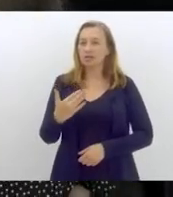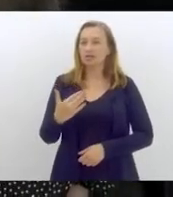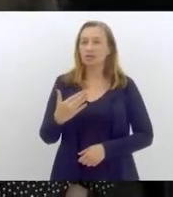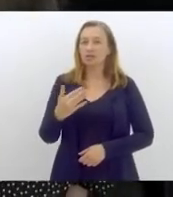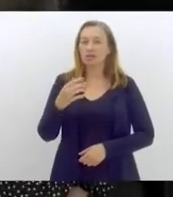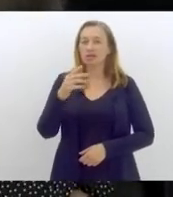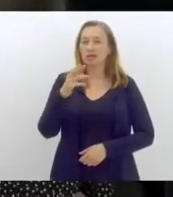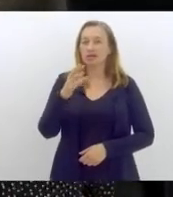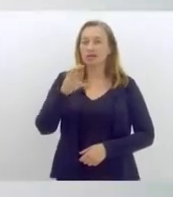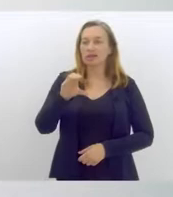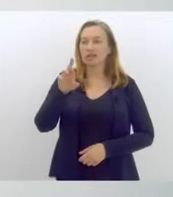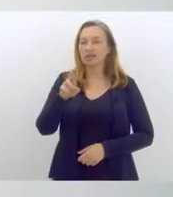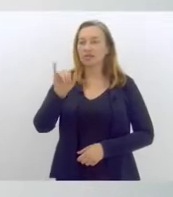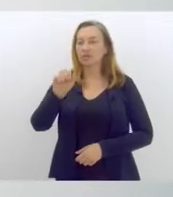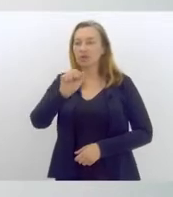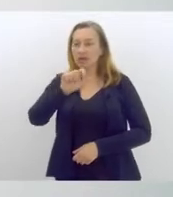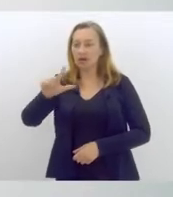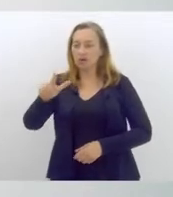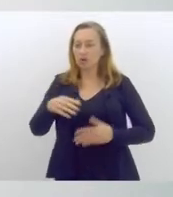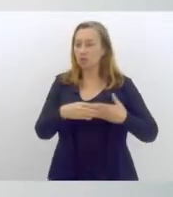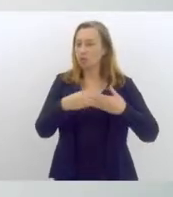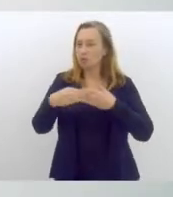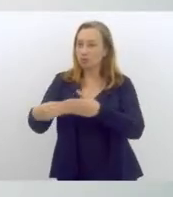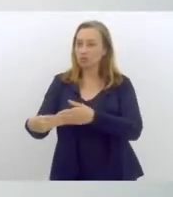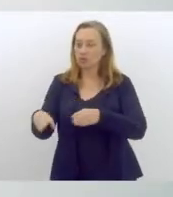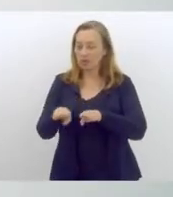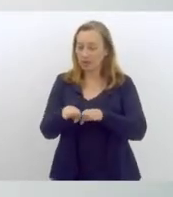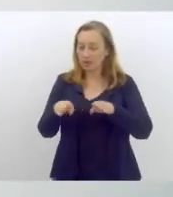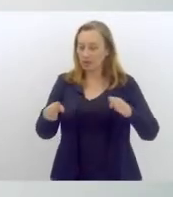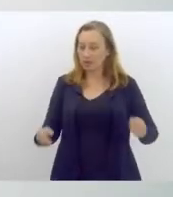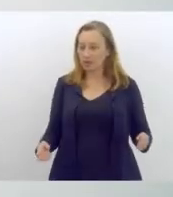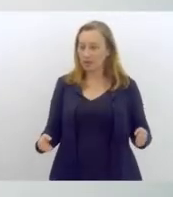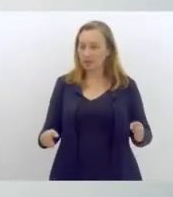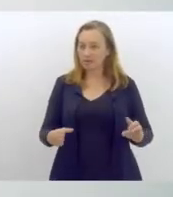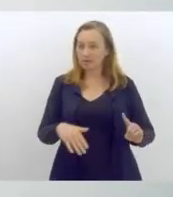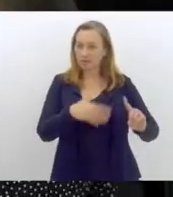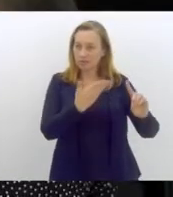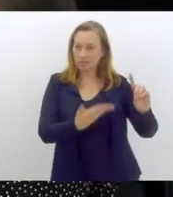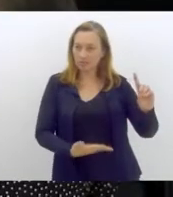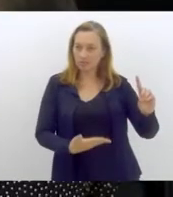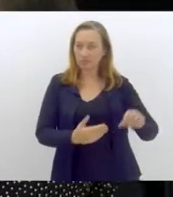que conduz o homenageado até a mesa de honra